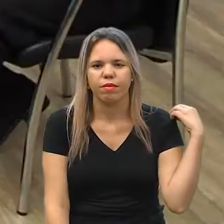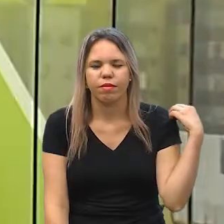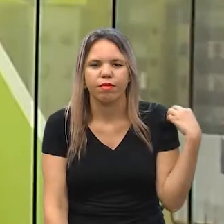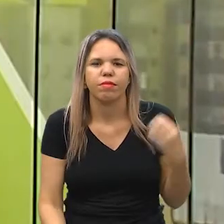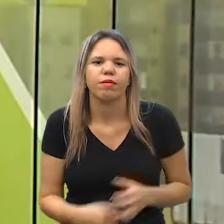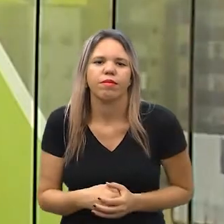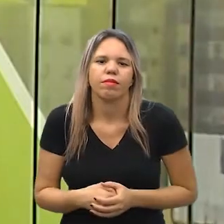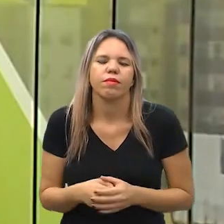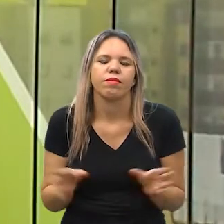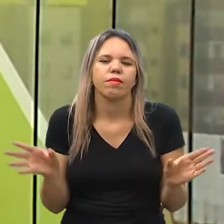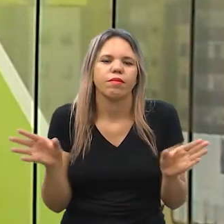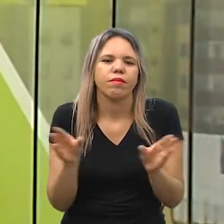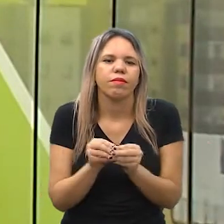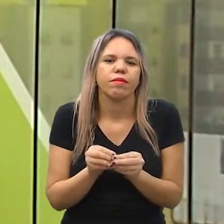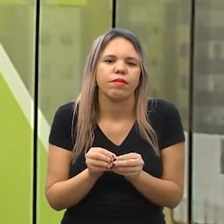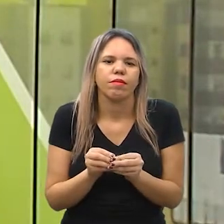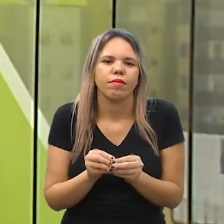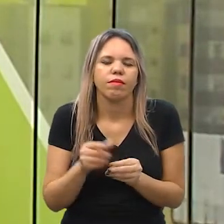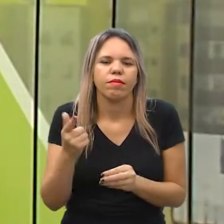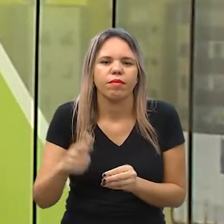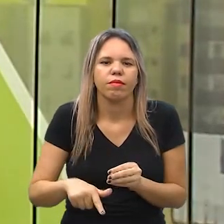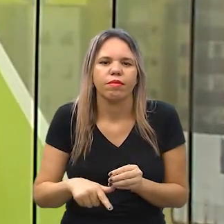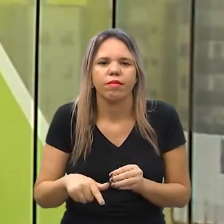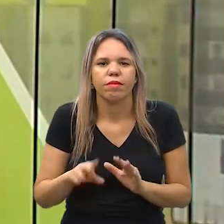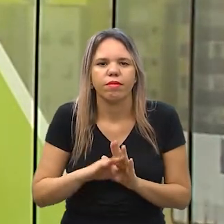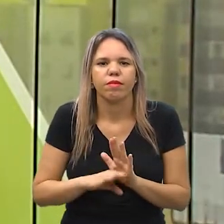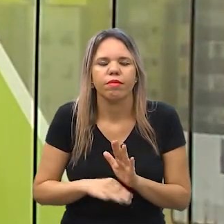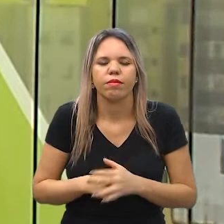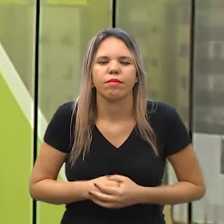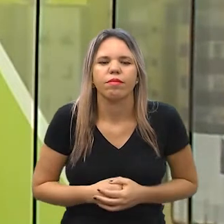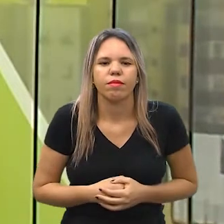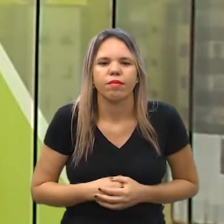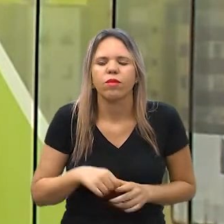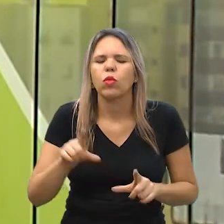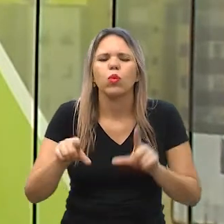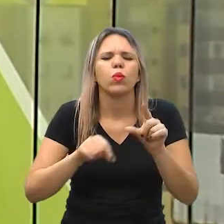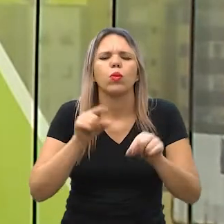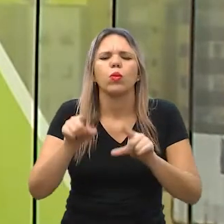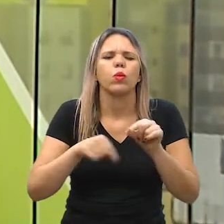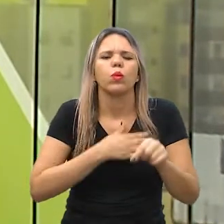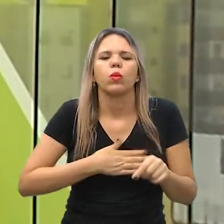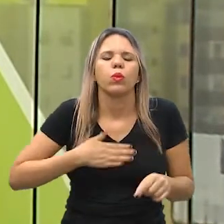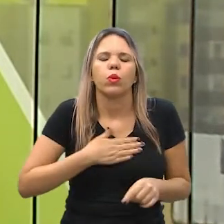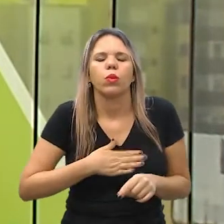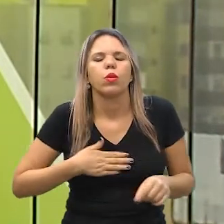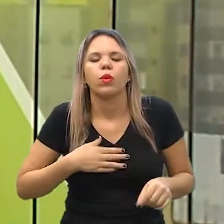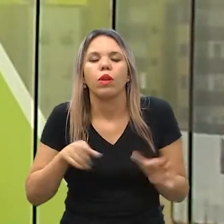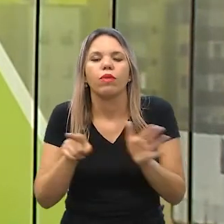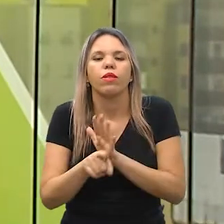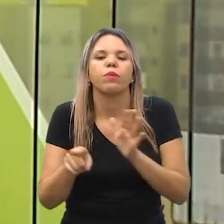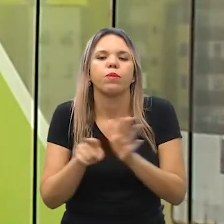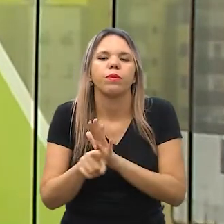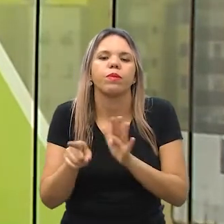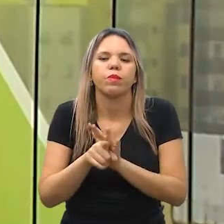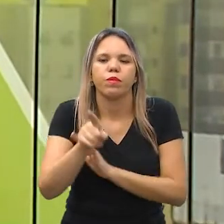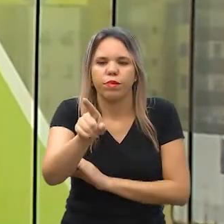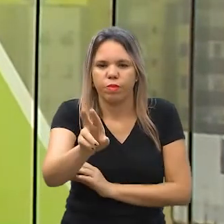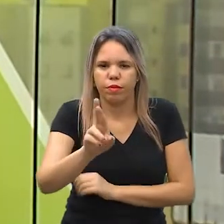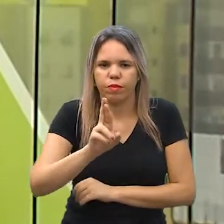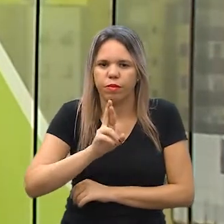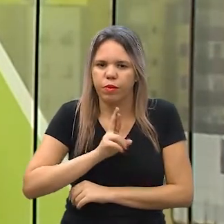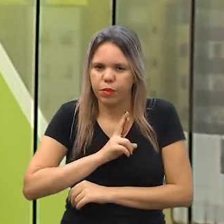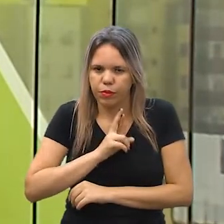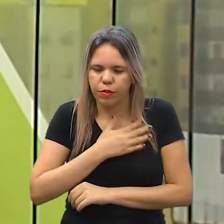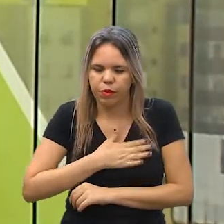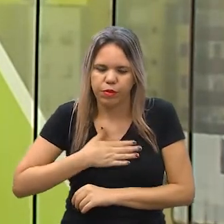E para a gente poder encerrar, mais um quadro aqui no nosso programa, que são as preferências. Então eu vou fazendo algumas perguntas e você